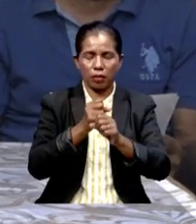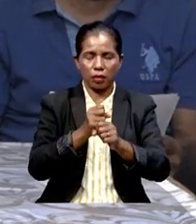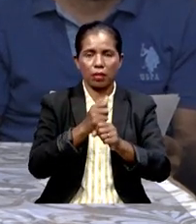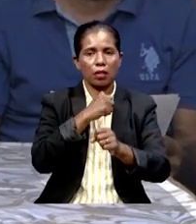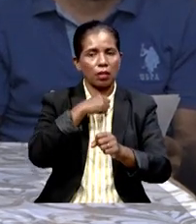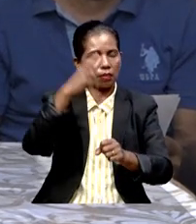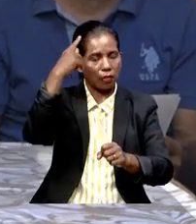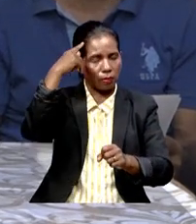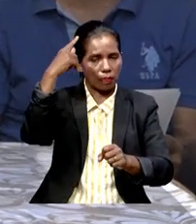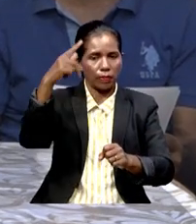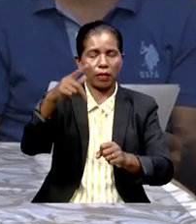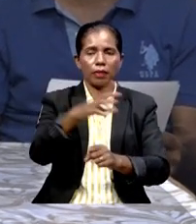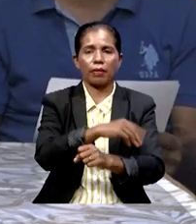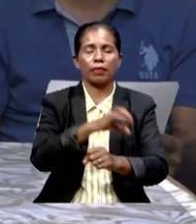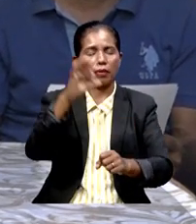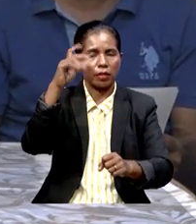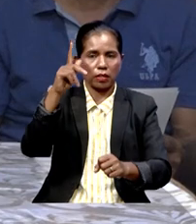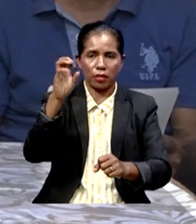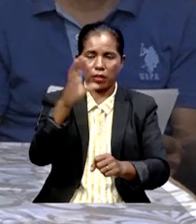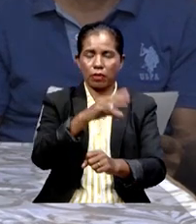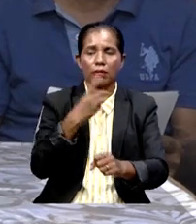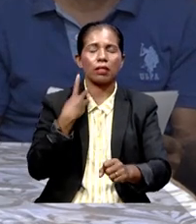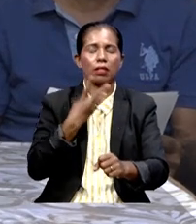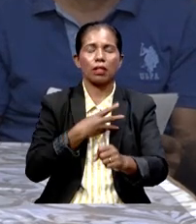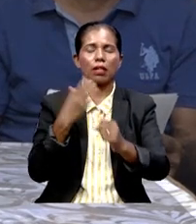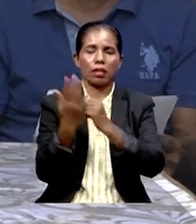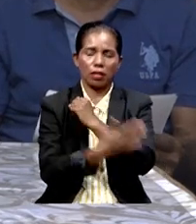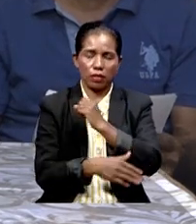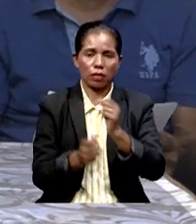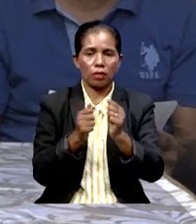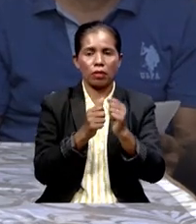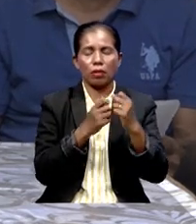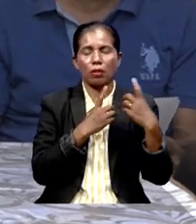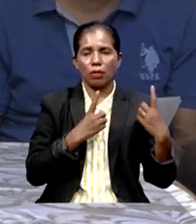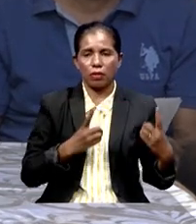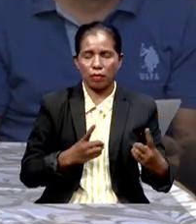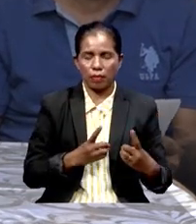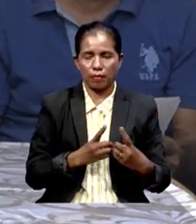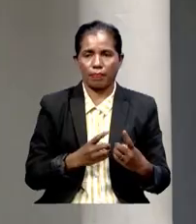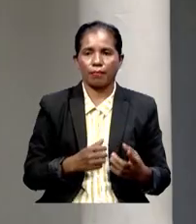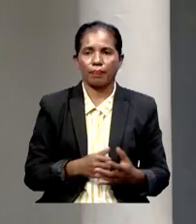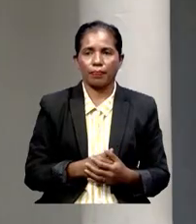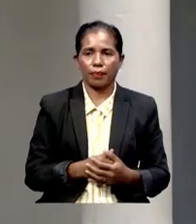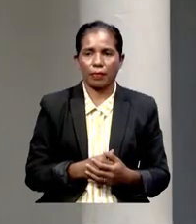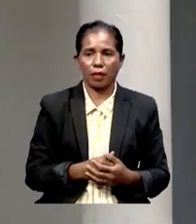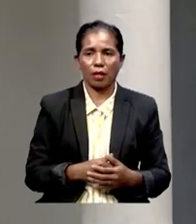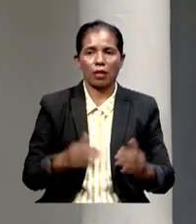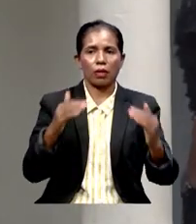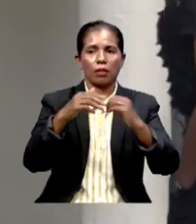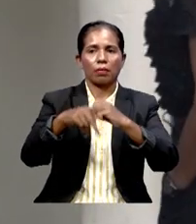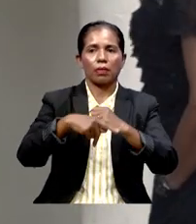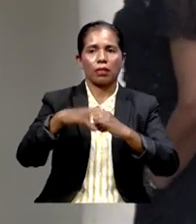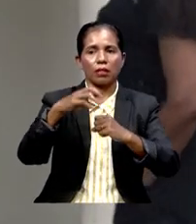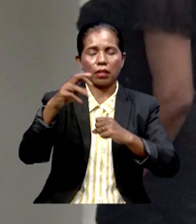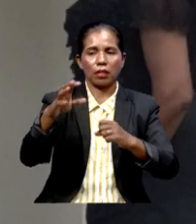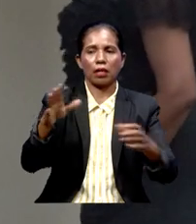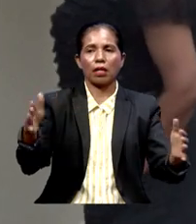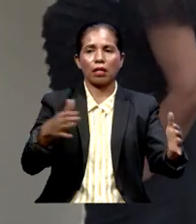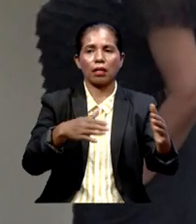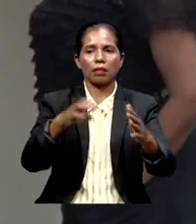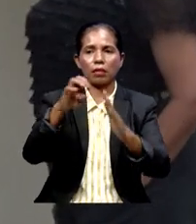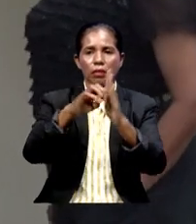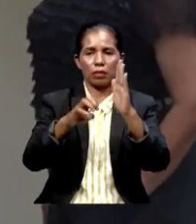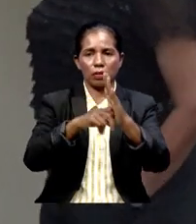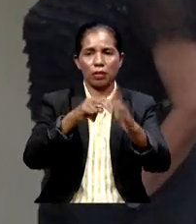santidade Papa Francisco e Itani Rain, ho doming no dame. Reunião Partido CNRT neve a livre estrutura nacional na